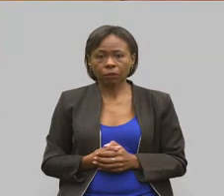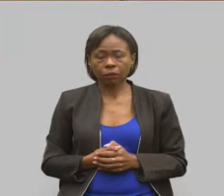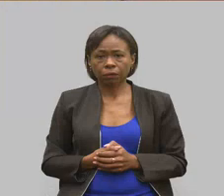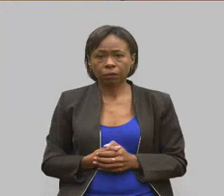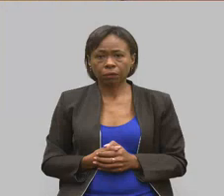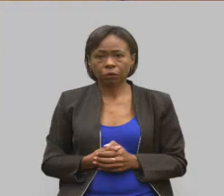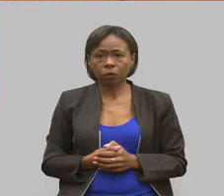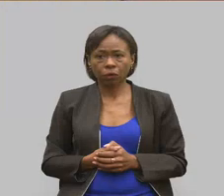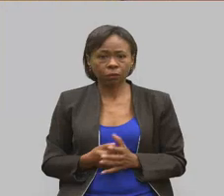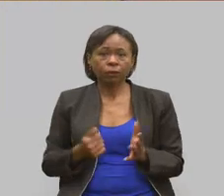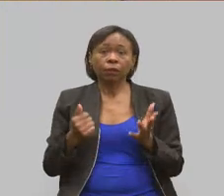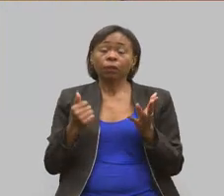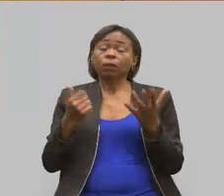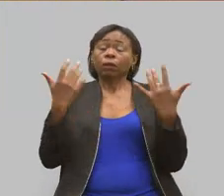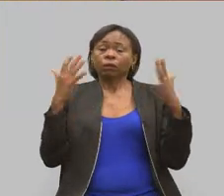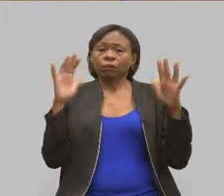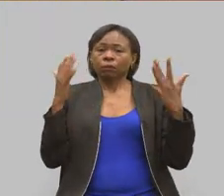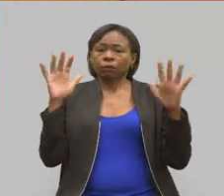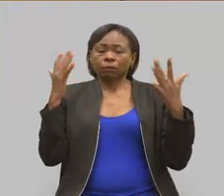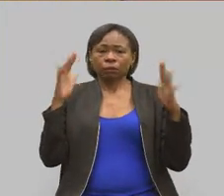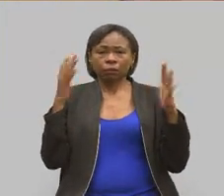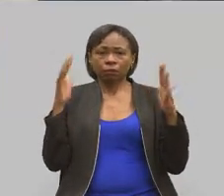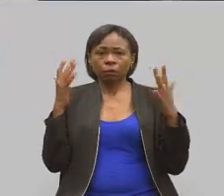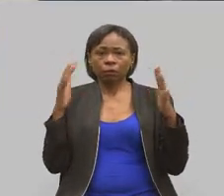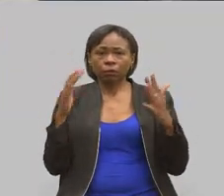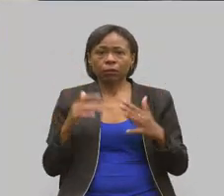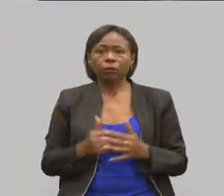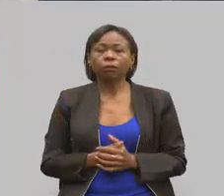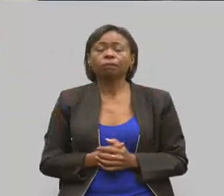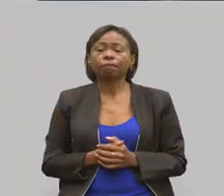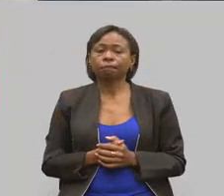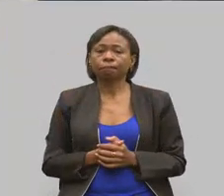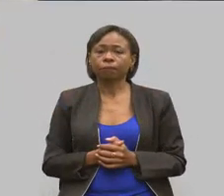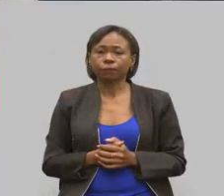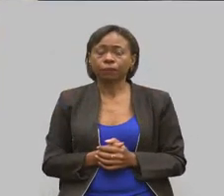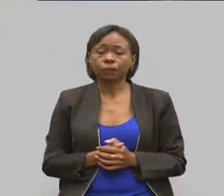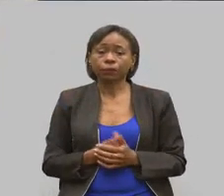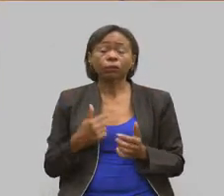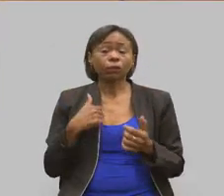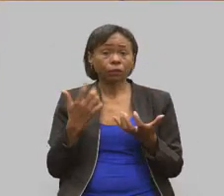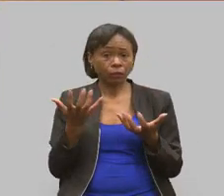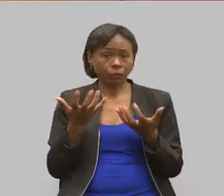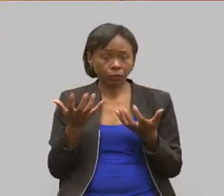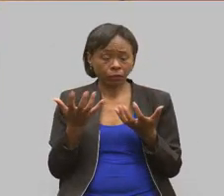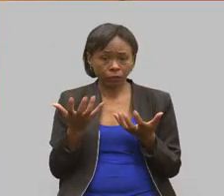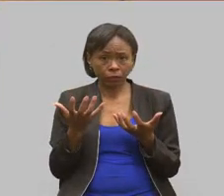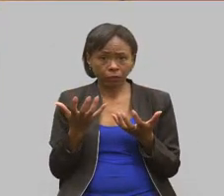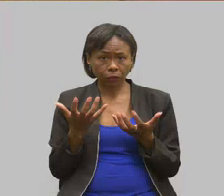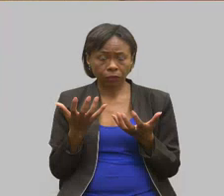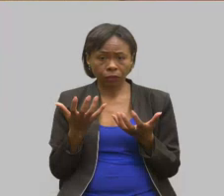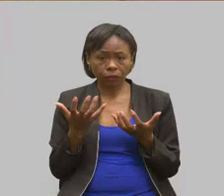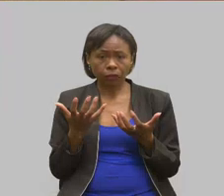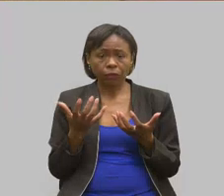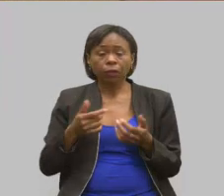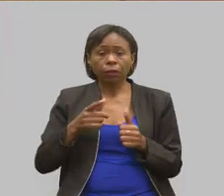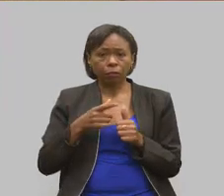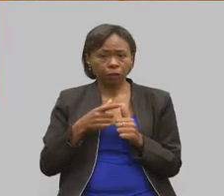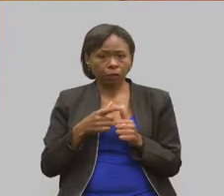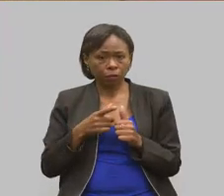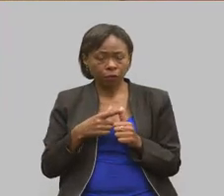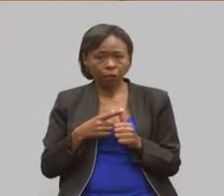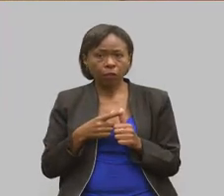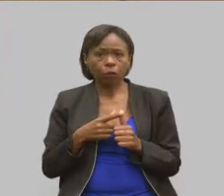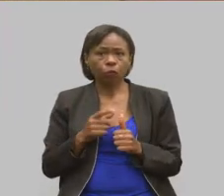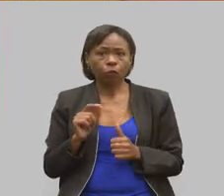merece Palmas parabéns eu quero desde Anes mais nada Anderson